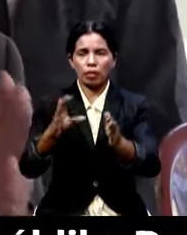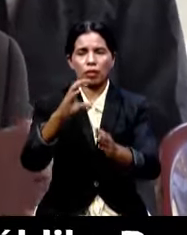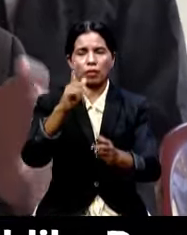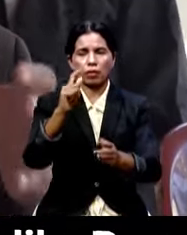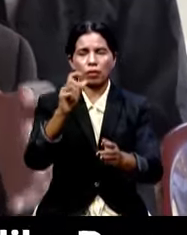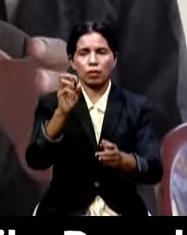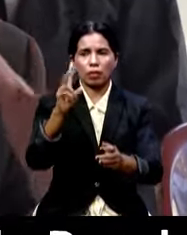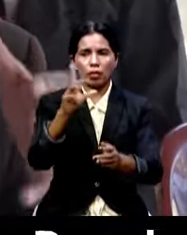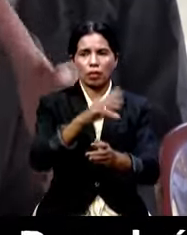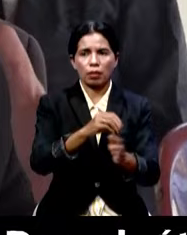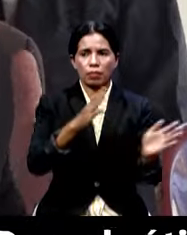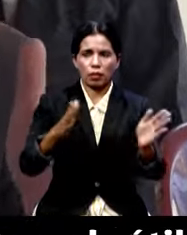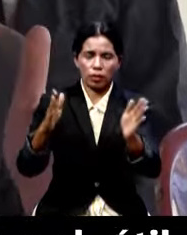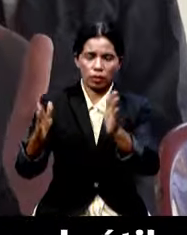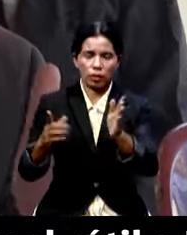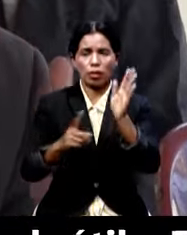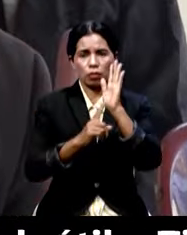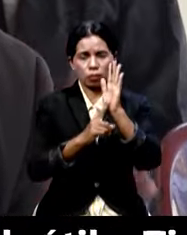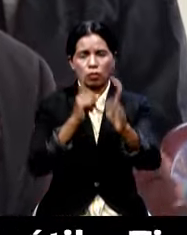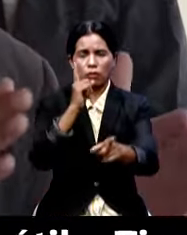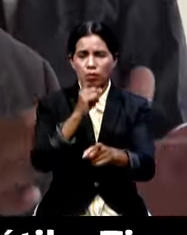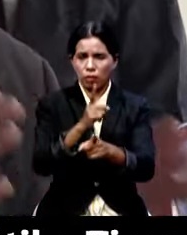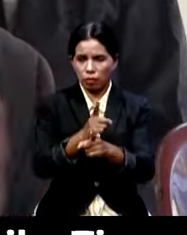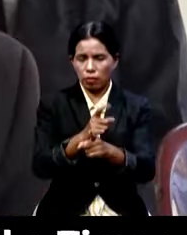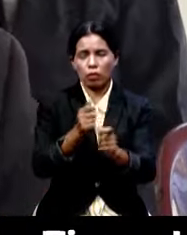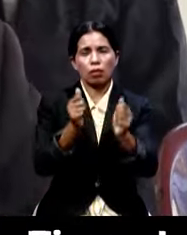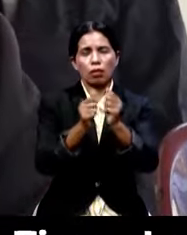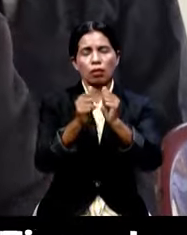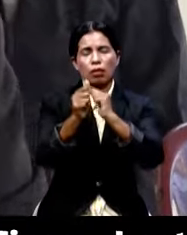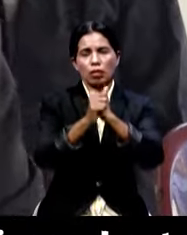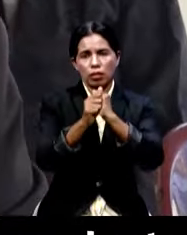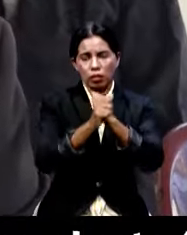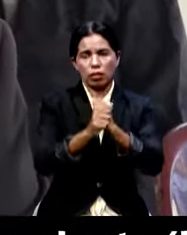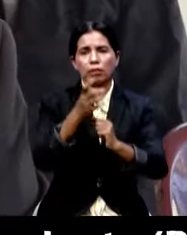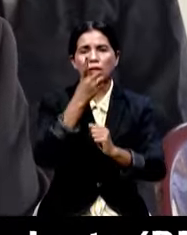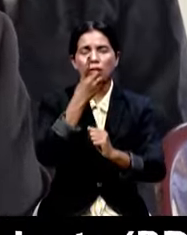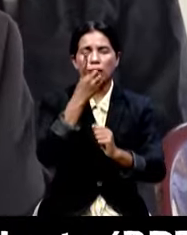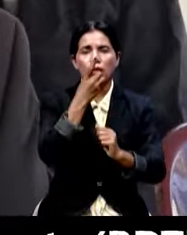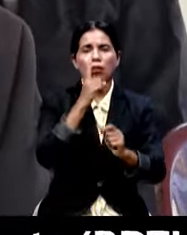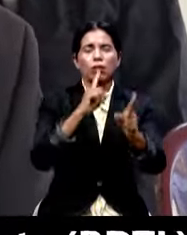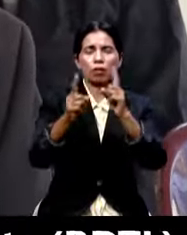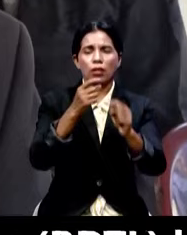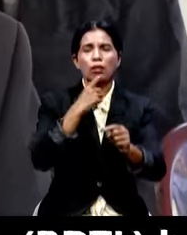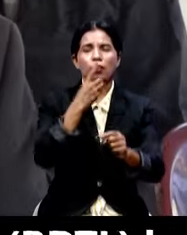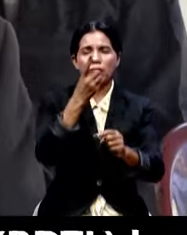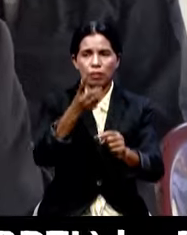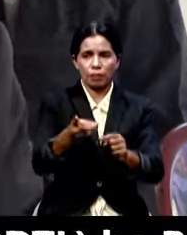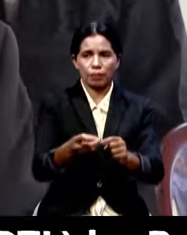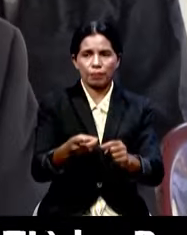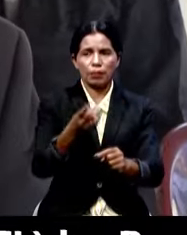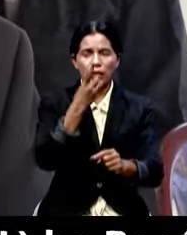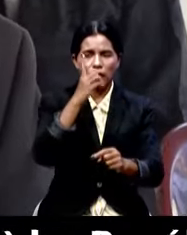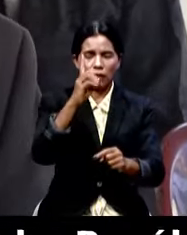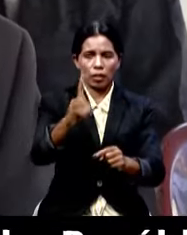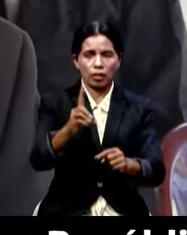né? Processo ir intermediário ou ação declarativa. Ação declarativa, né? Quando a RAI, né? Que